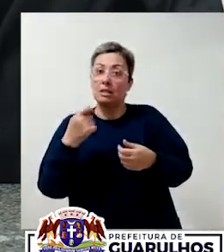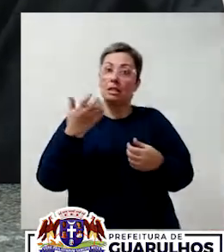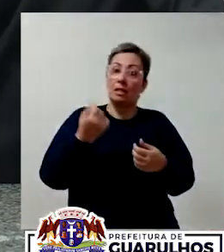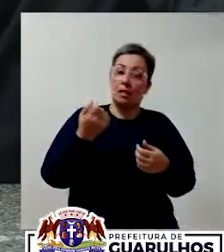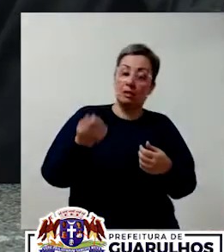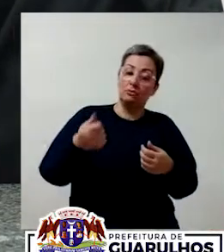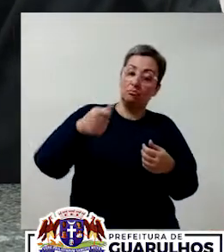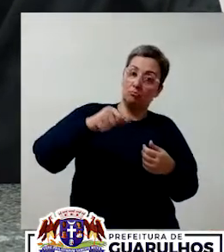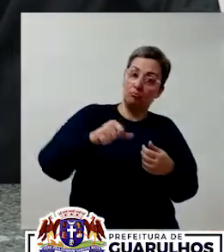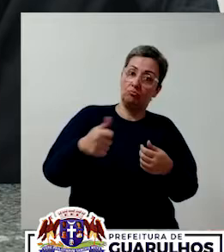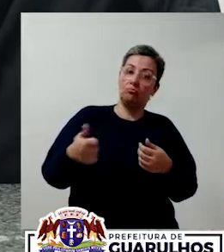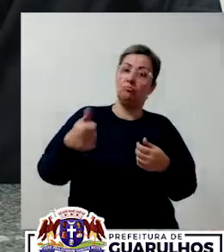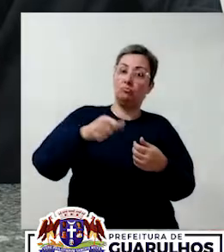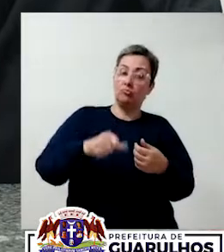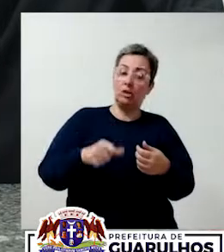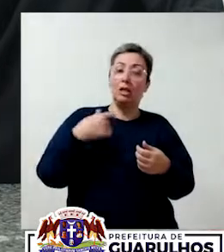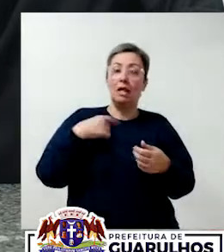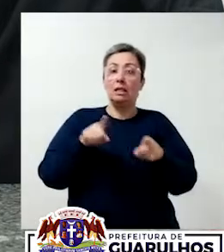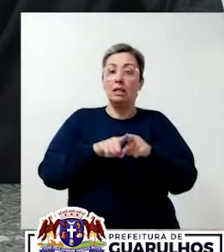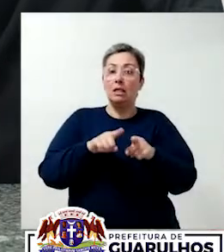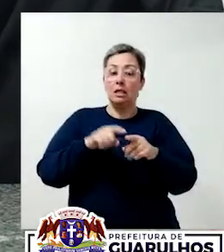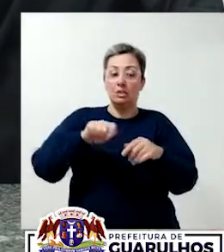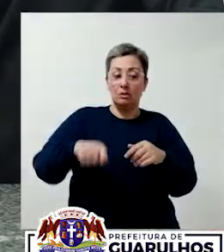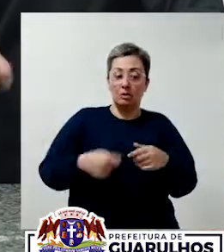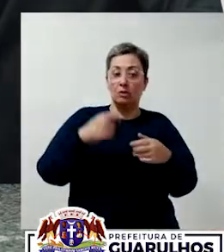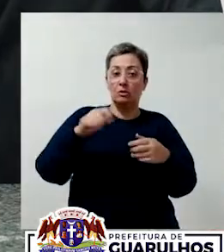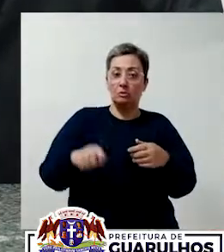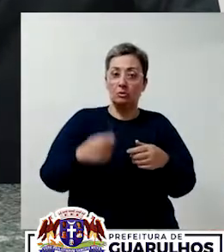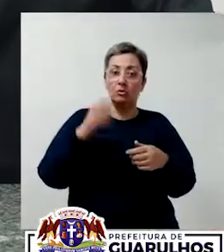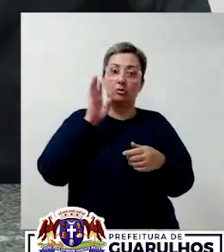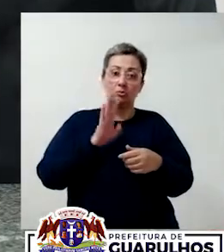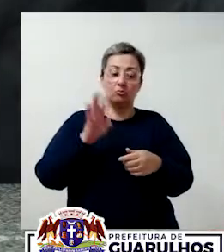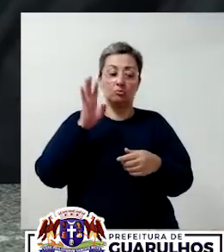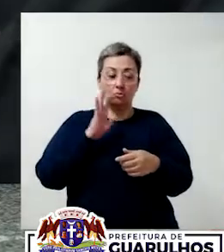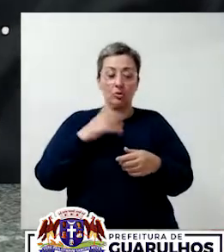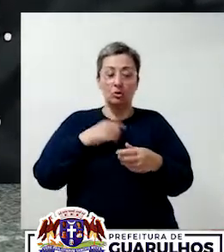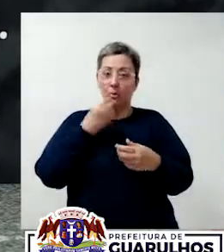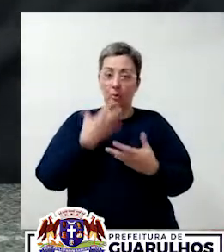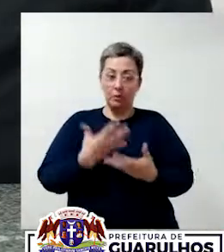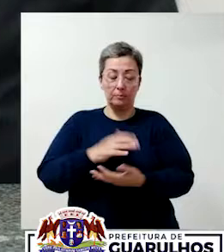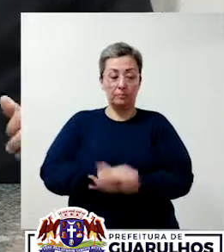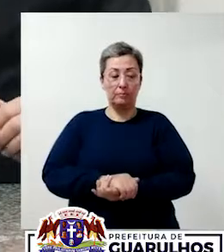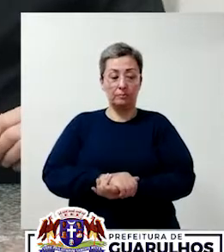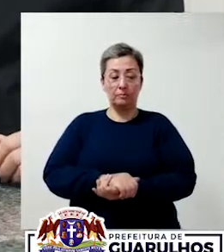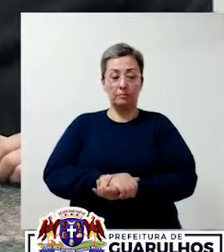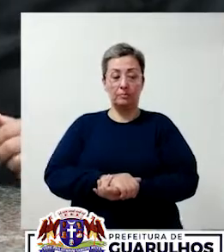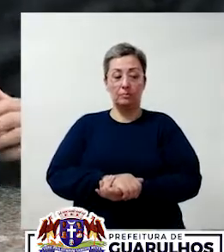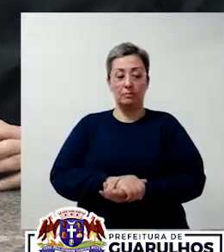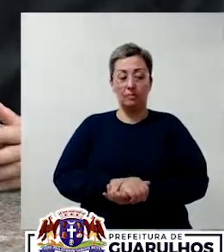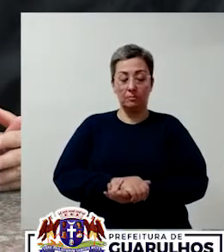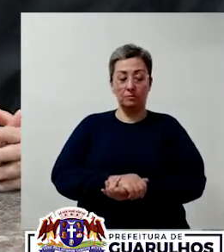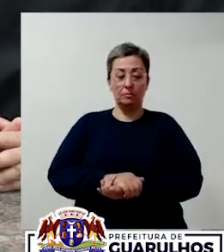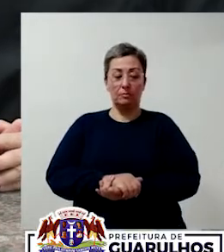ó, vai vendo que precisa mais de leite, vai incorporando o leite até chegar no ponto, até ficar uma parte bem legal de